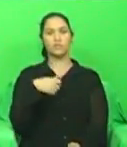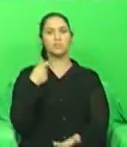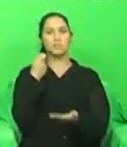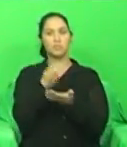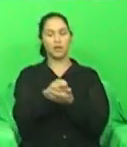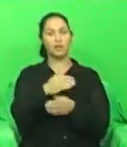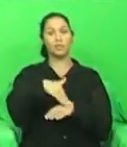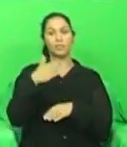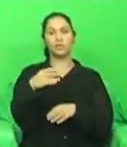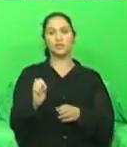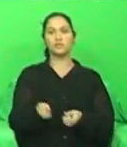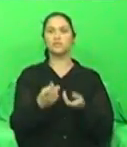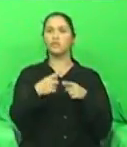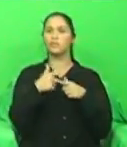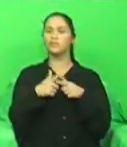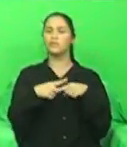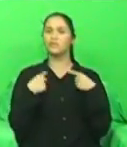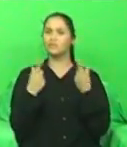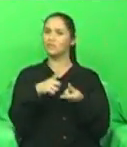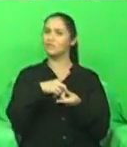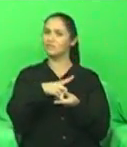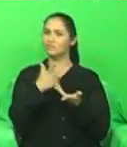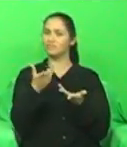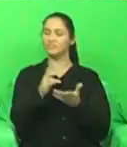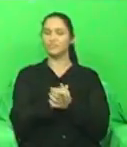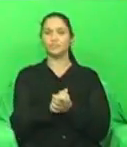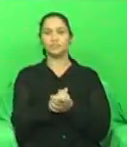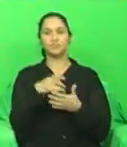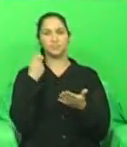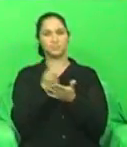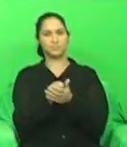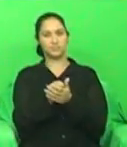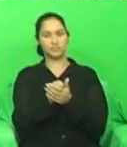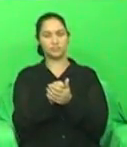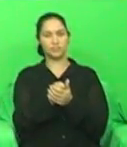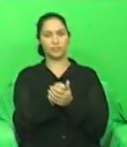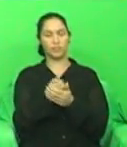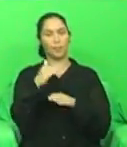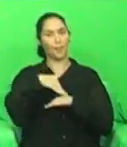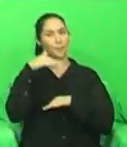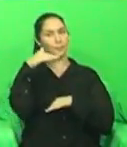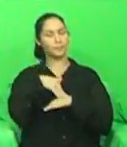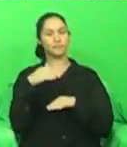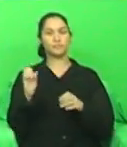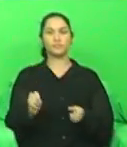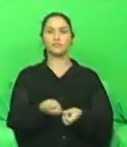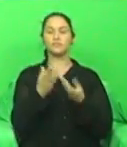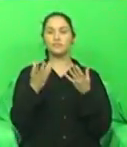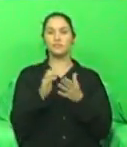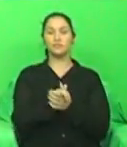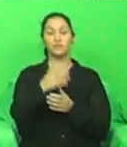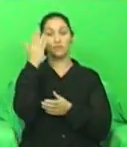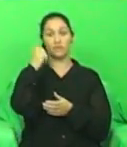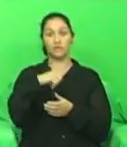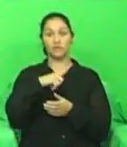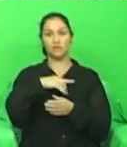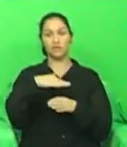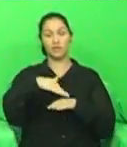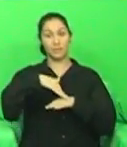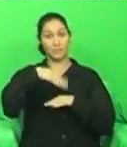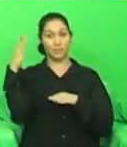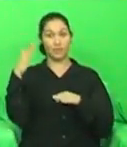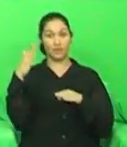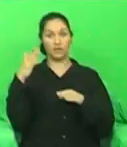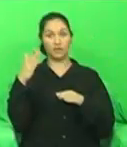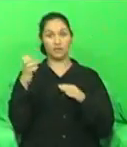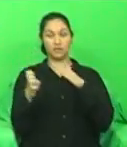e porque tive porque já não chama para a estação que com certeza é mais empresas por aí querendo prestar esse serviço certo ou então